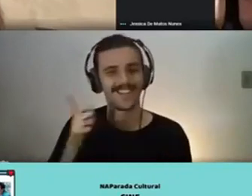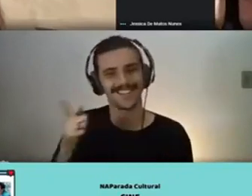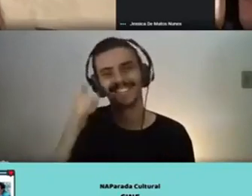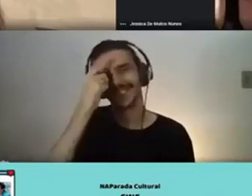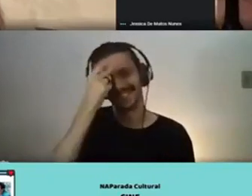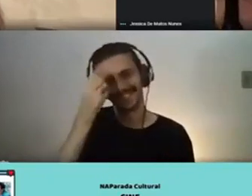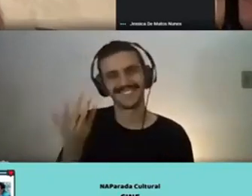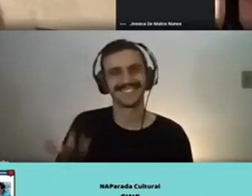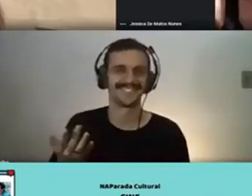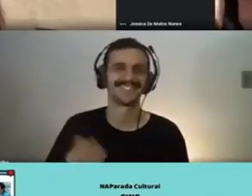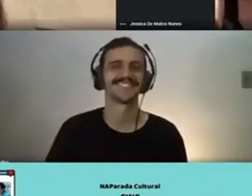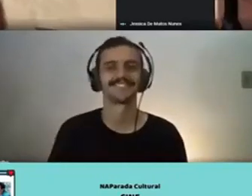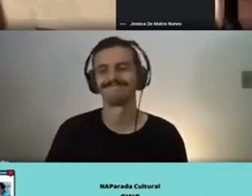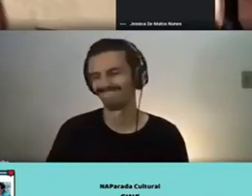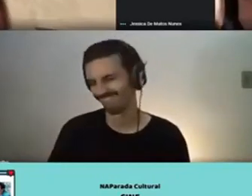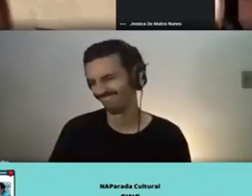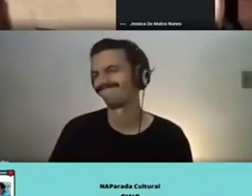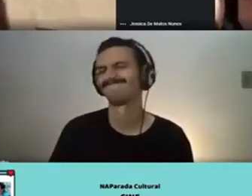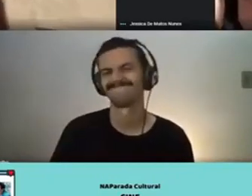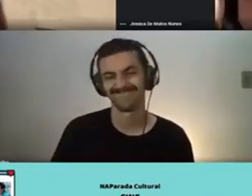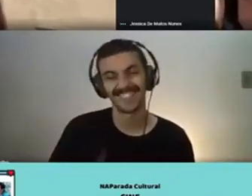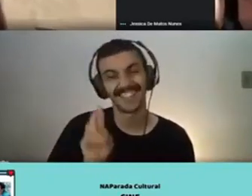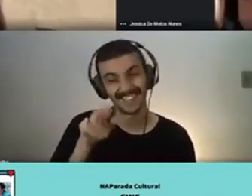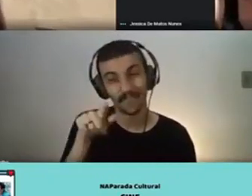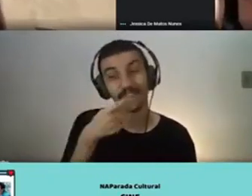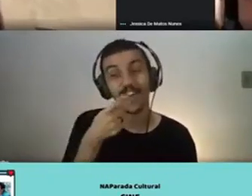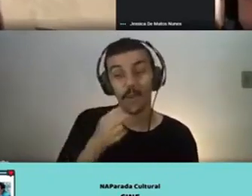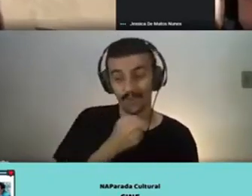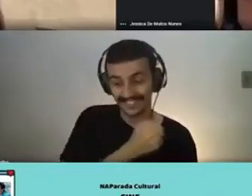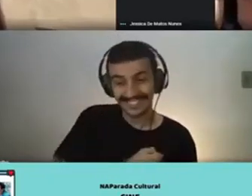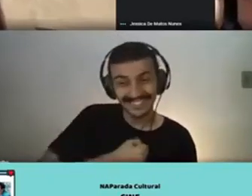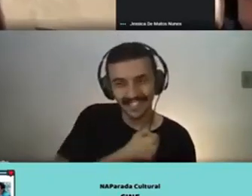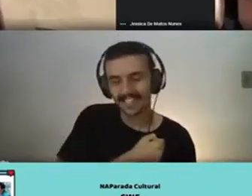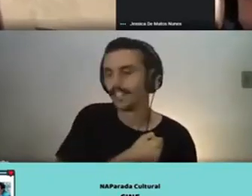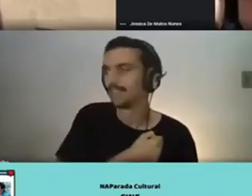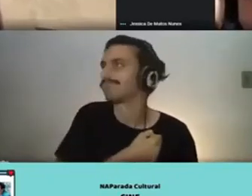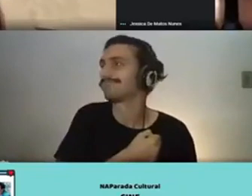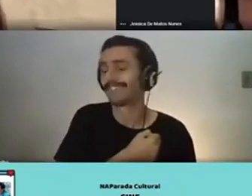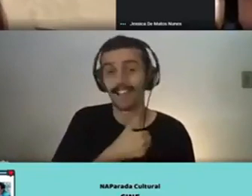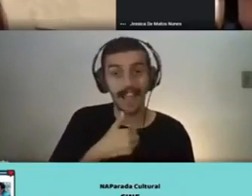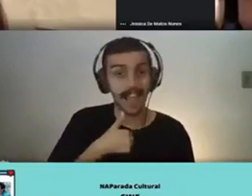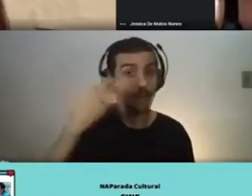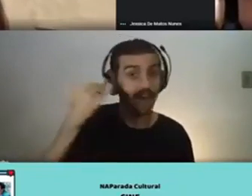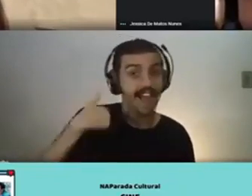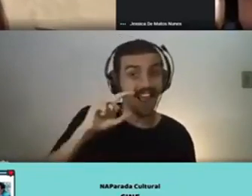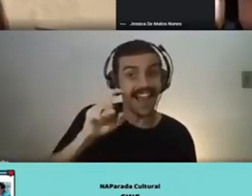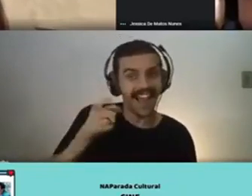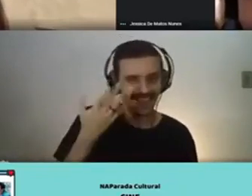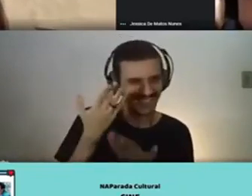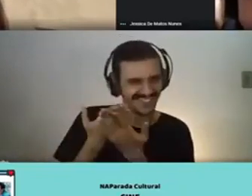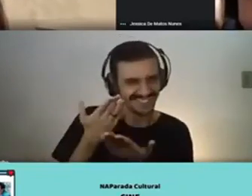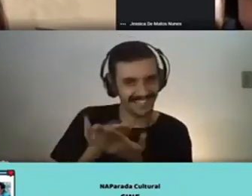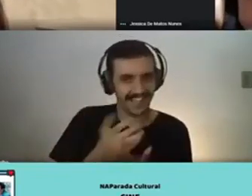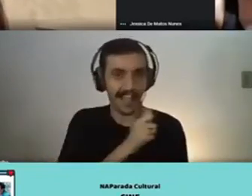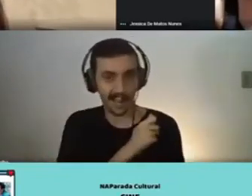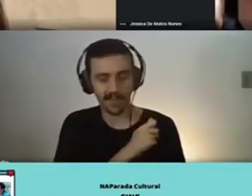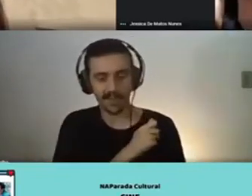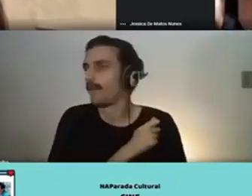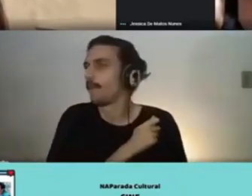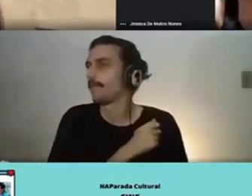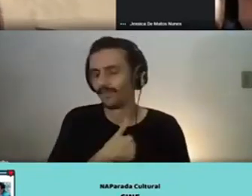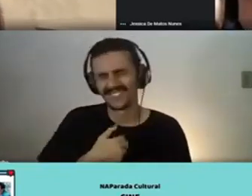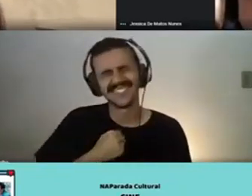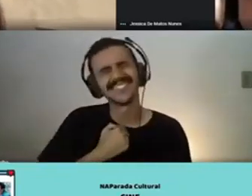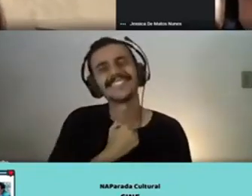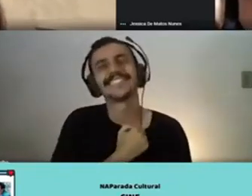Dá muitas saudades, né? Eu sinto muitas saudades no meu período de universidade. Sinto saudades dos colegas, né,